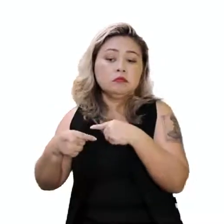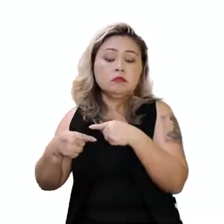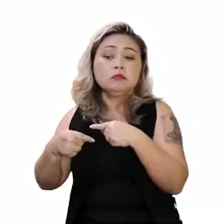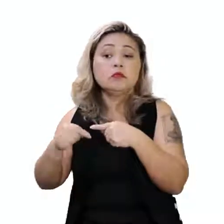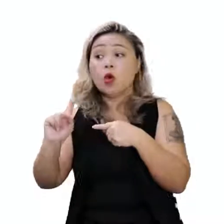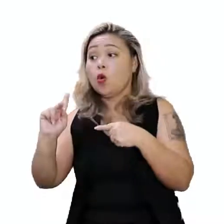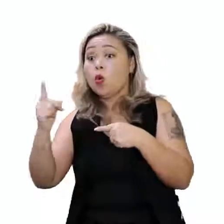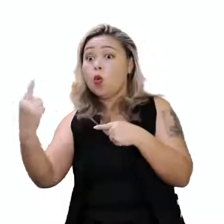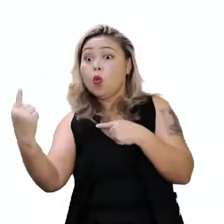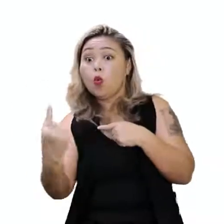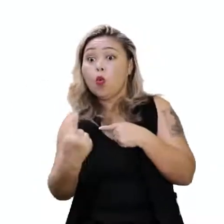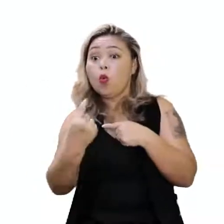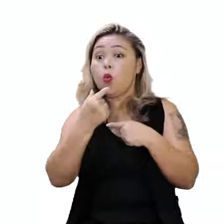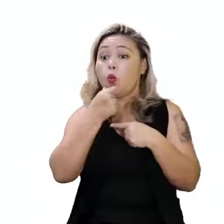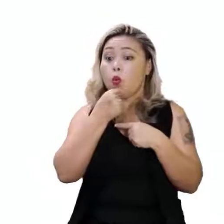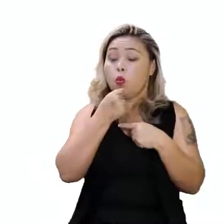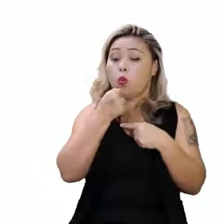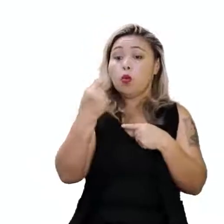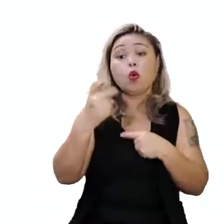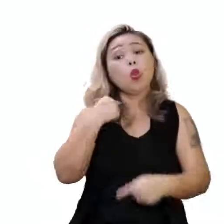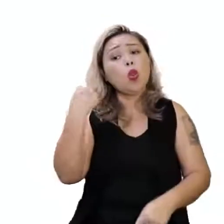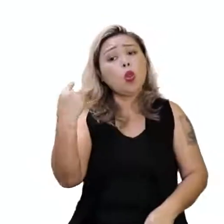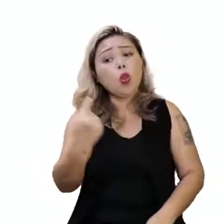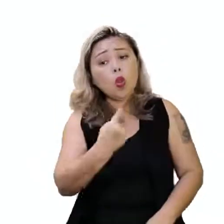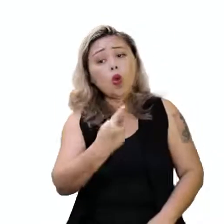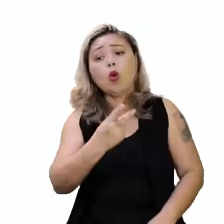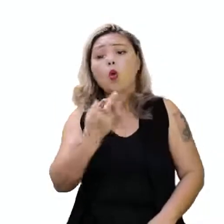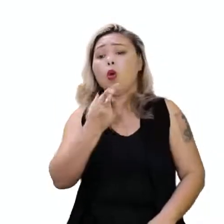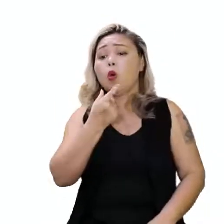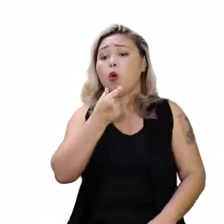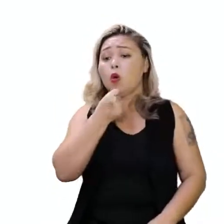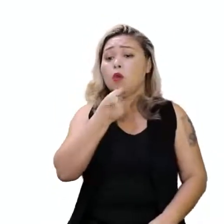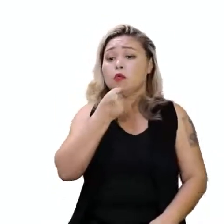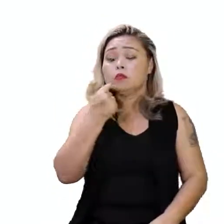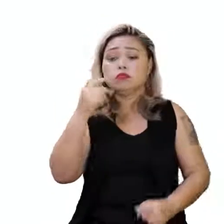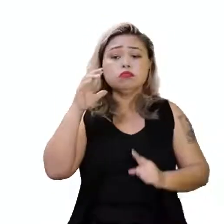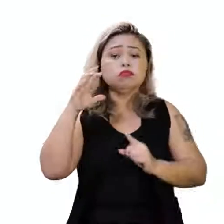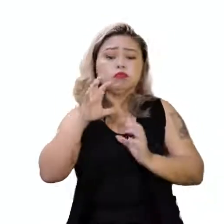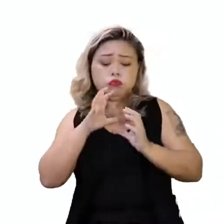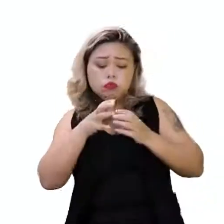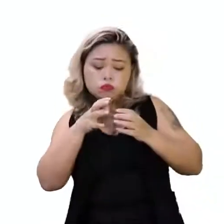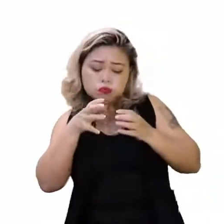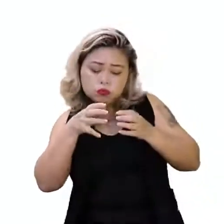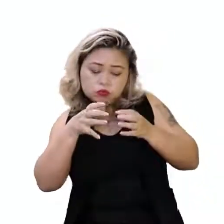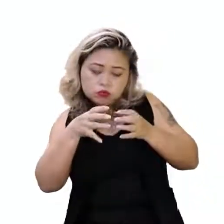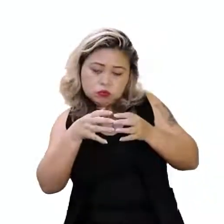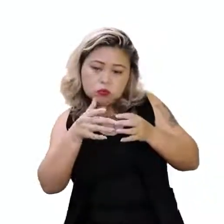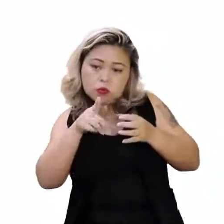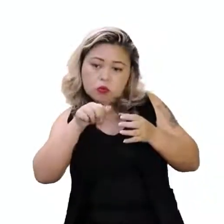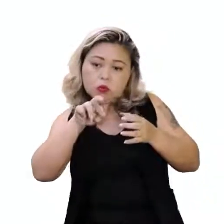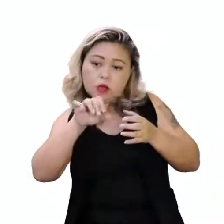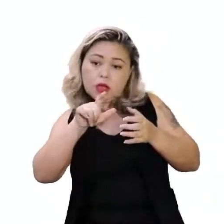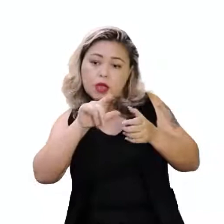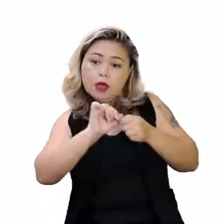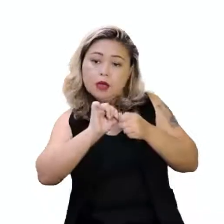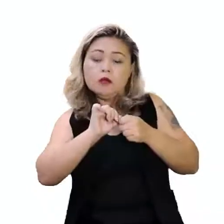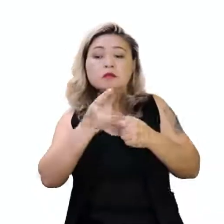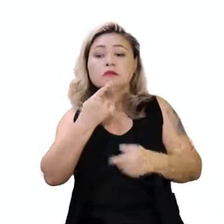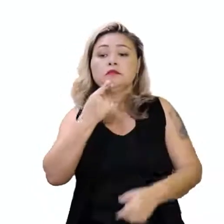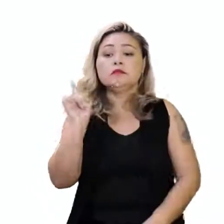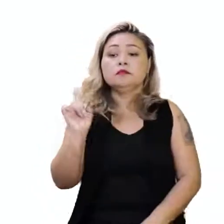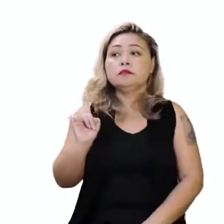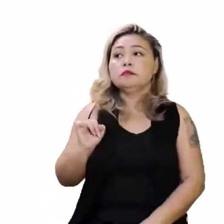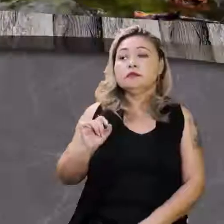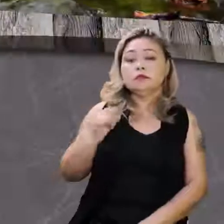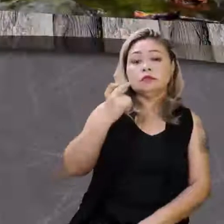ação humana. Ou seja, nós, queridos, podemos estar influenciando nesse processo do efeito gargalo. Olha aqui para